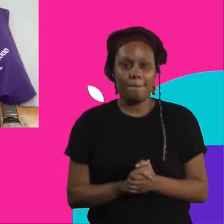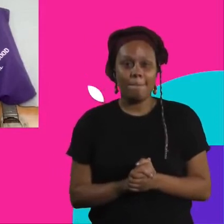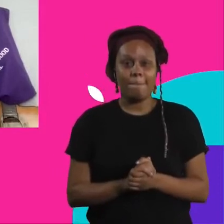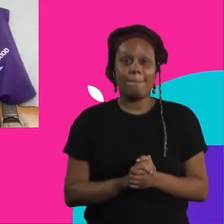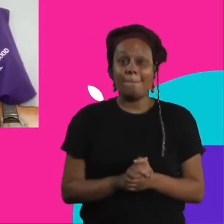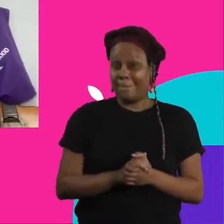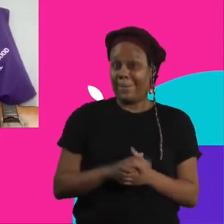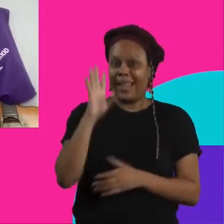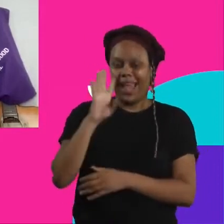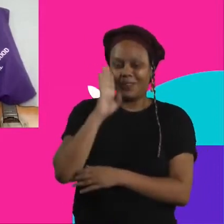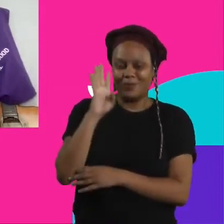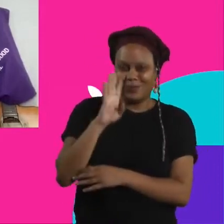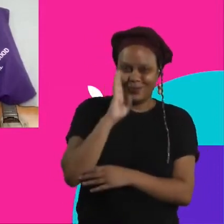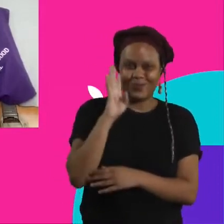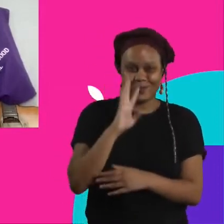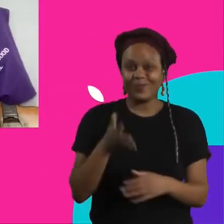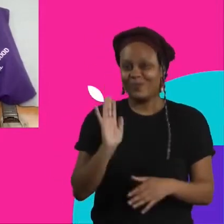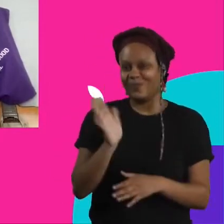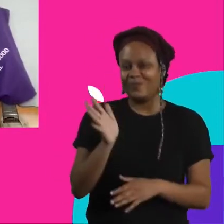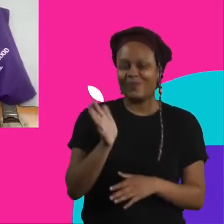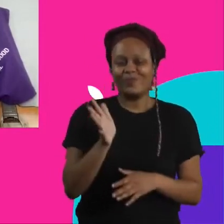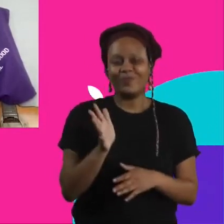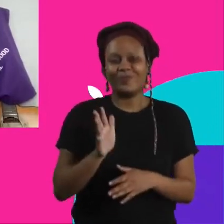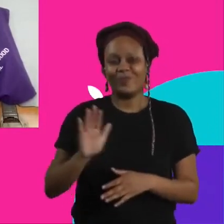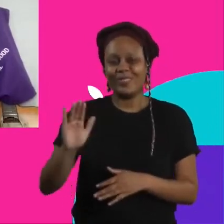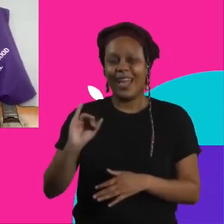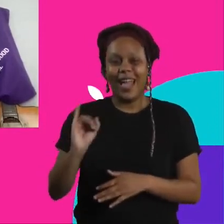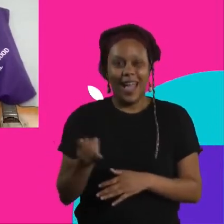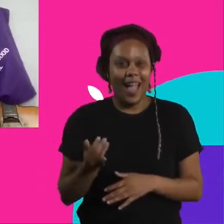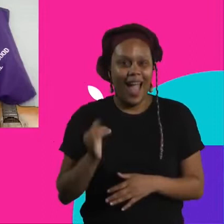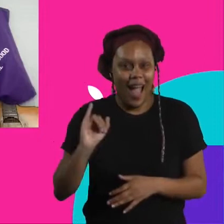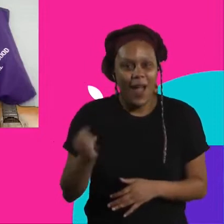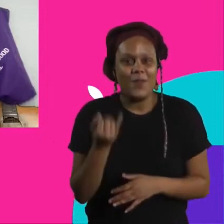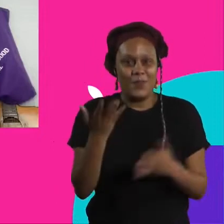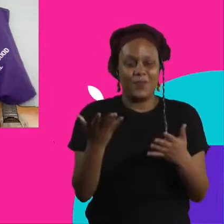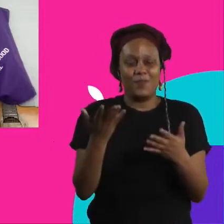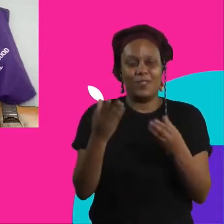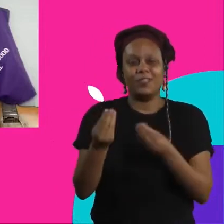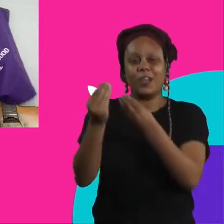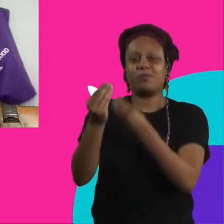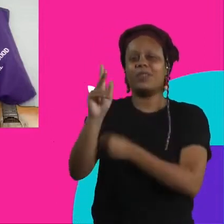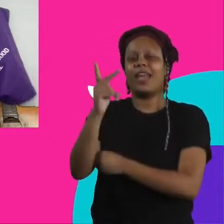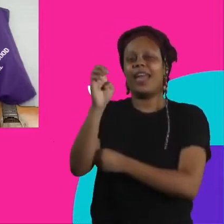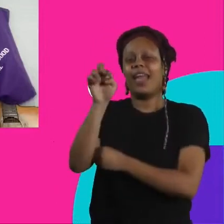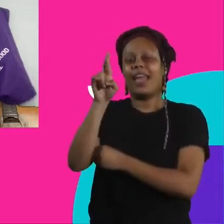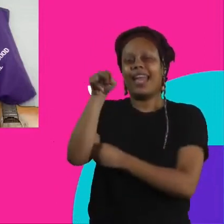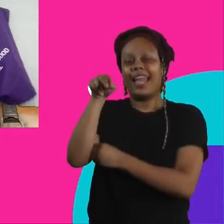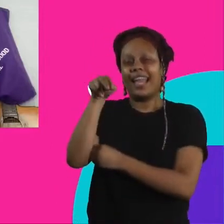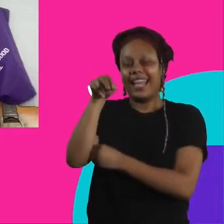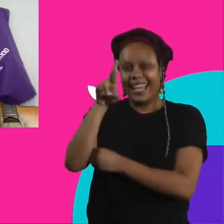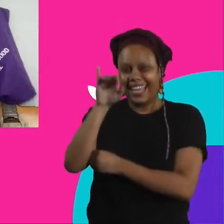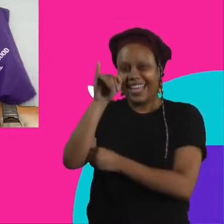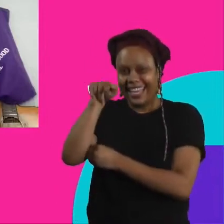Bacana demais. E a gente já vou passar aqui a bola para o Henrique, para que ele possa dar o seu alô, para